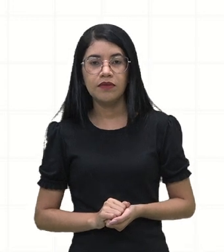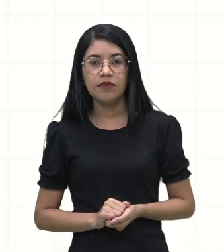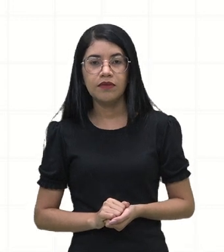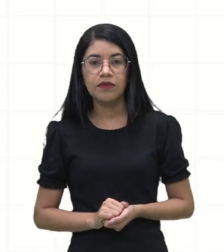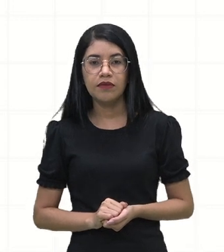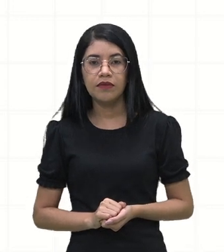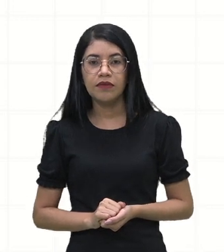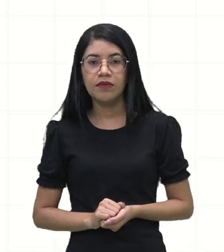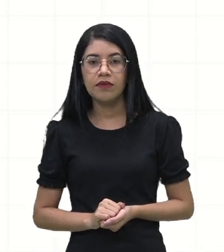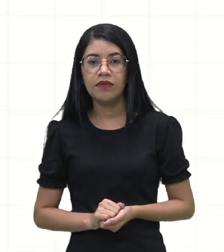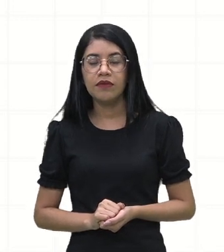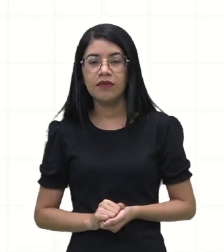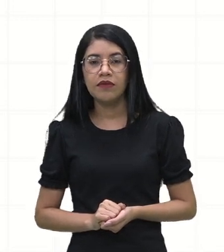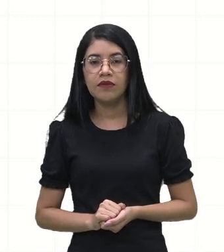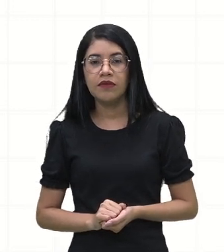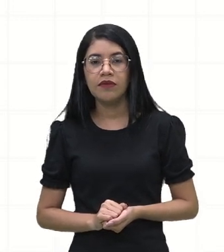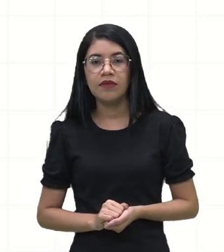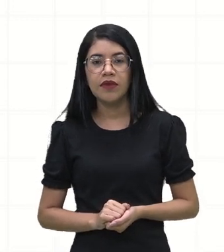Aqui a gente sabe que é